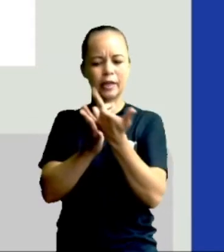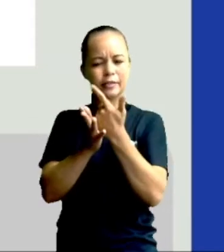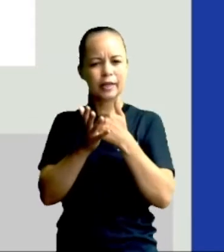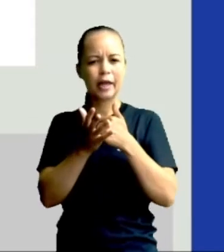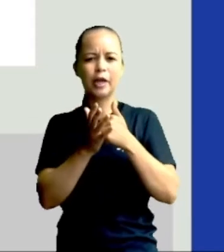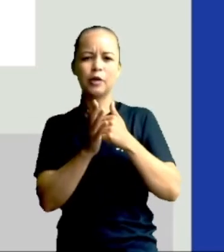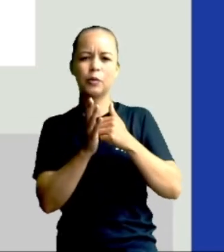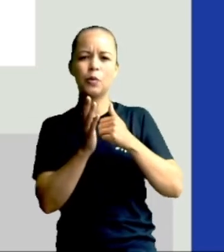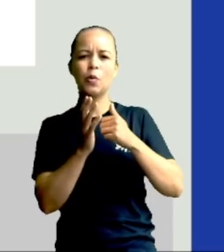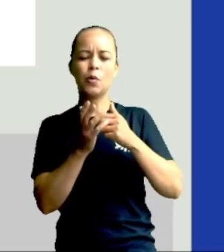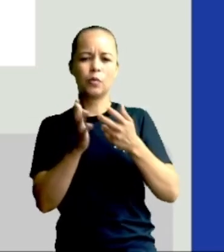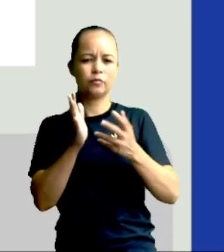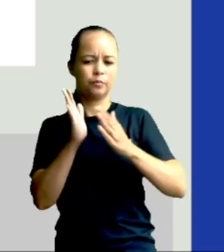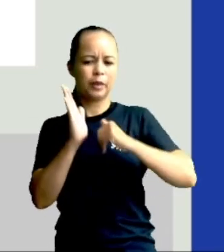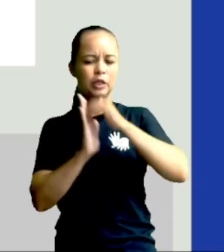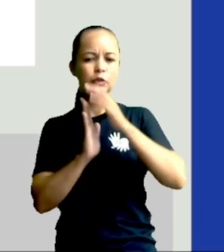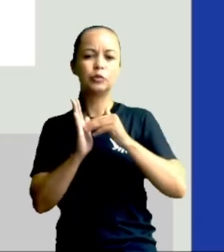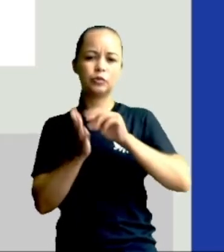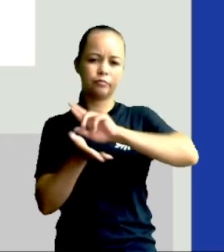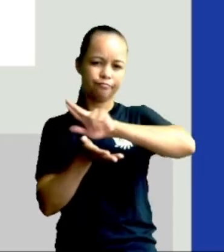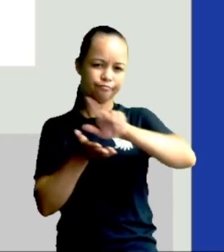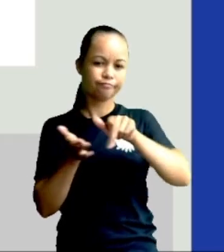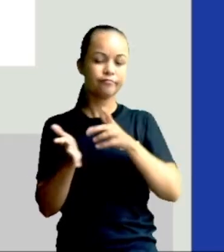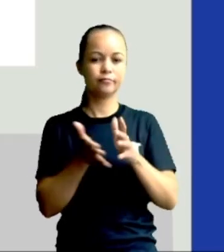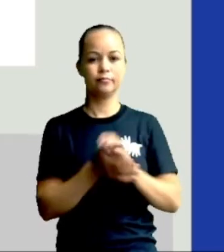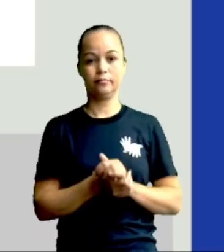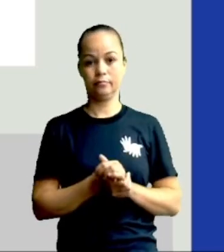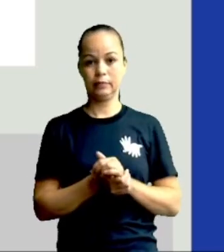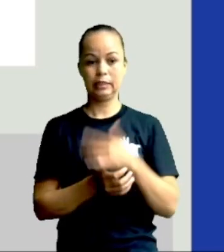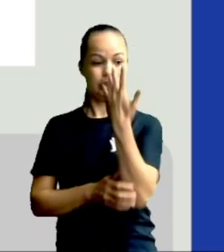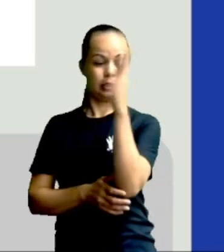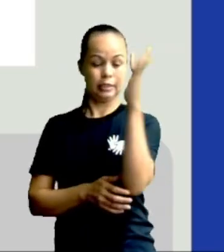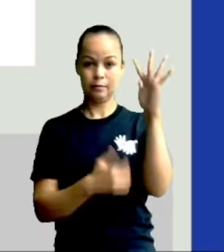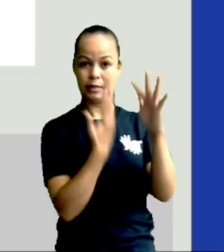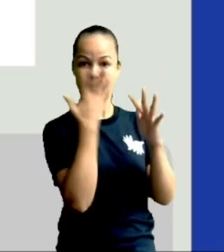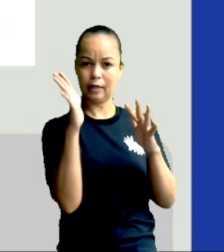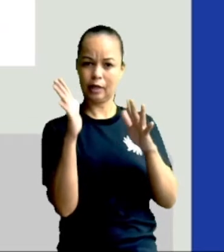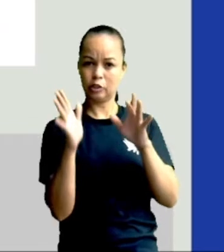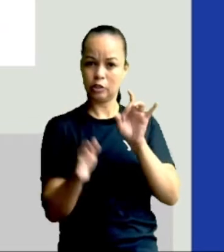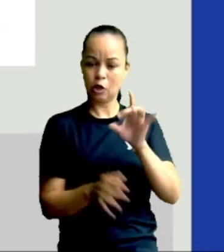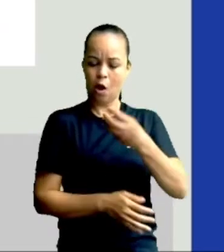e etc. Então, a paisagem somente